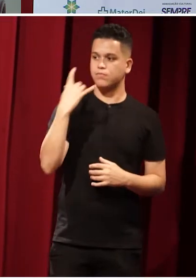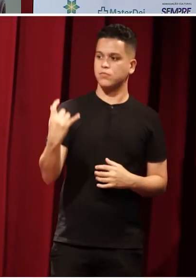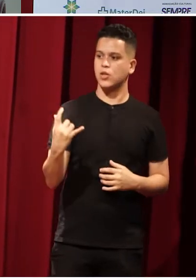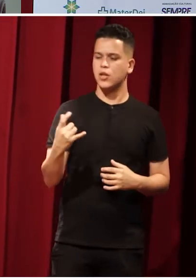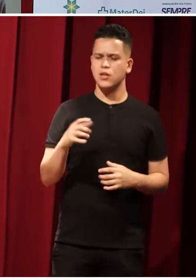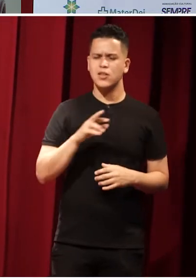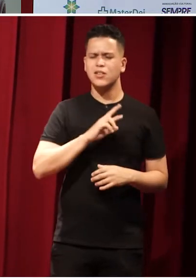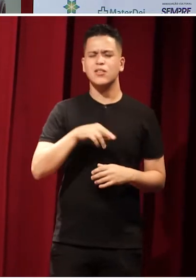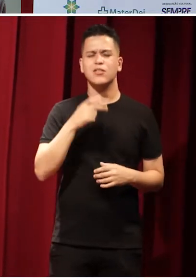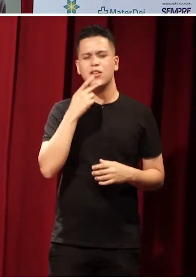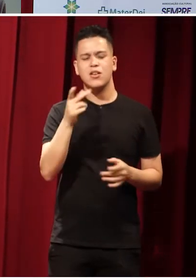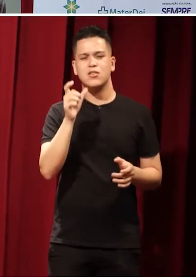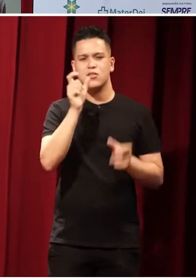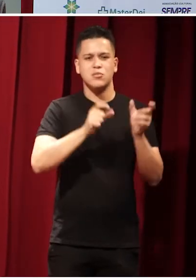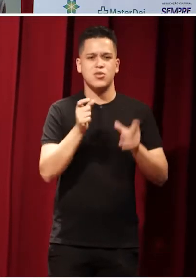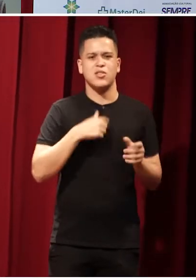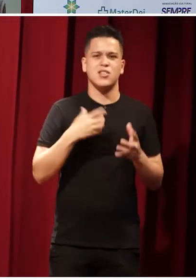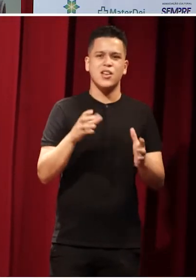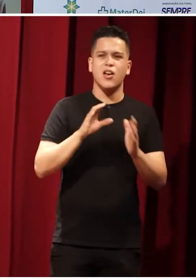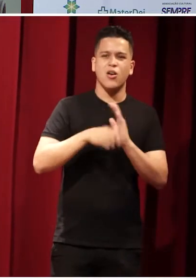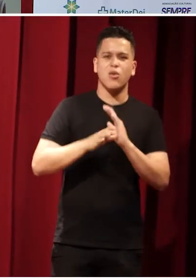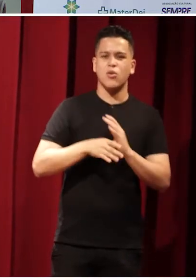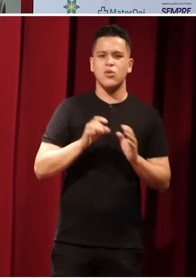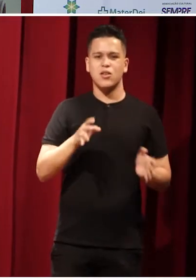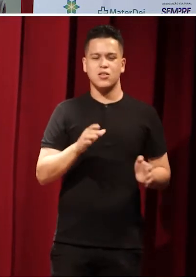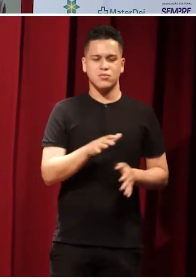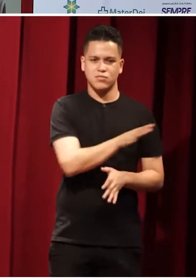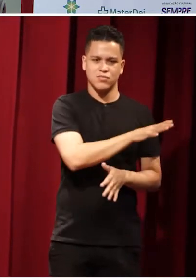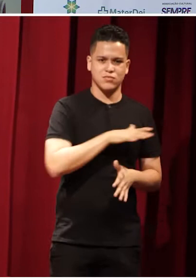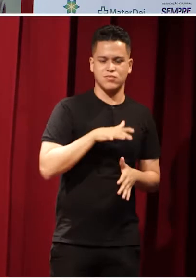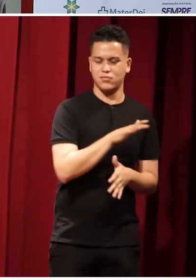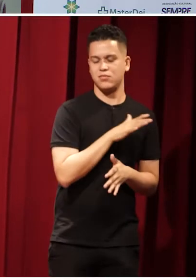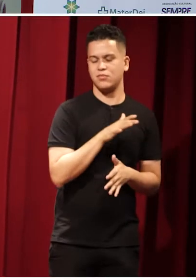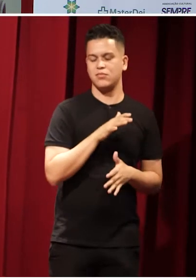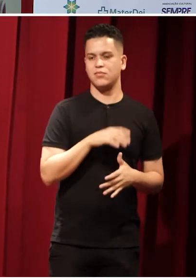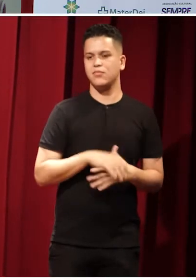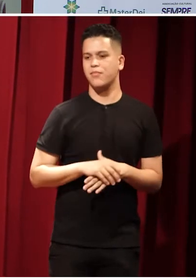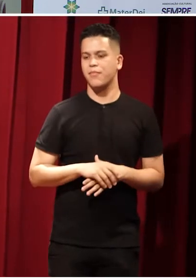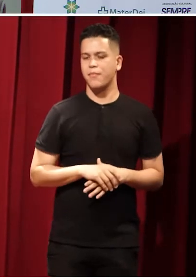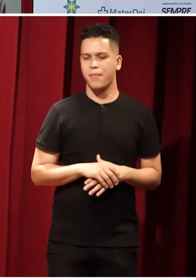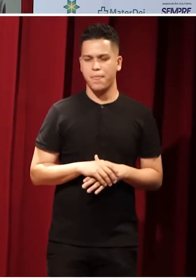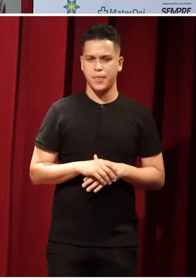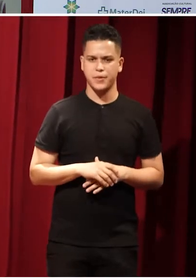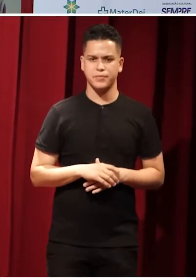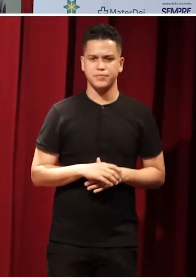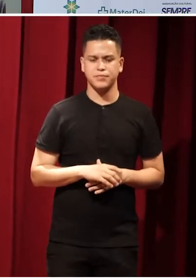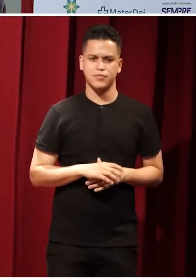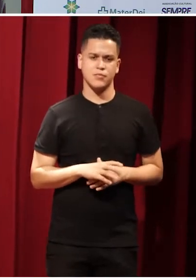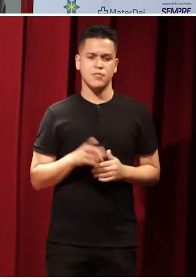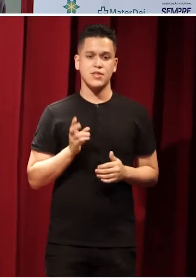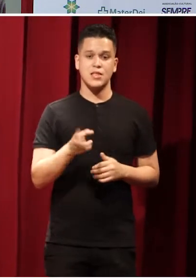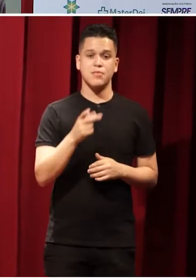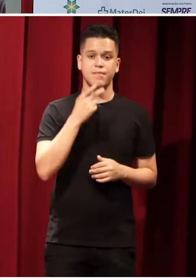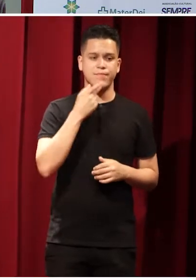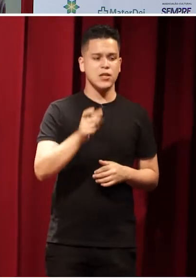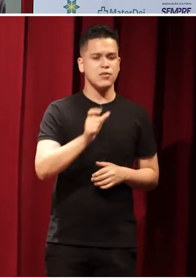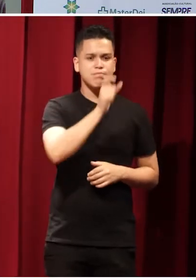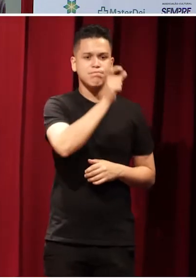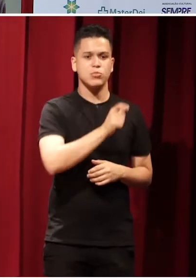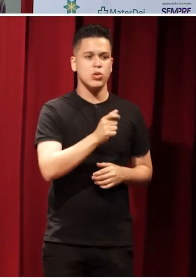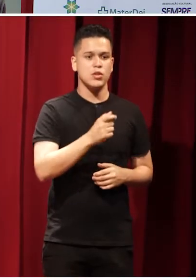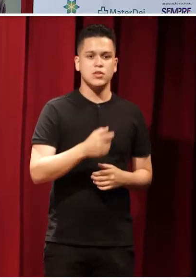não criminosos, ladrões de terra, grileiros, etc., quando eu me